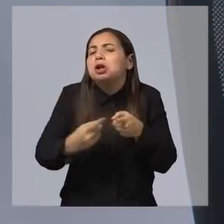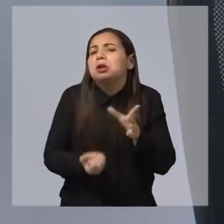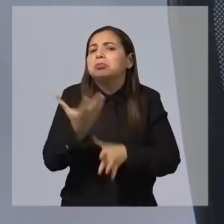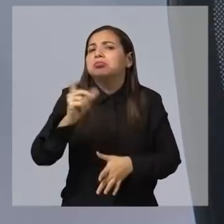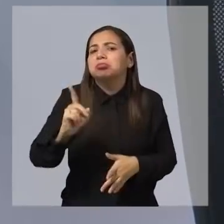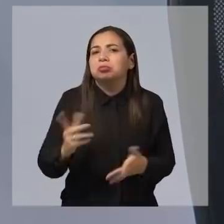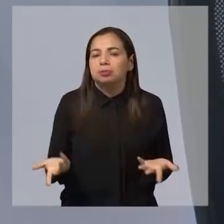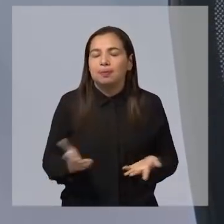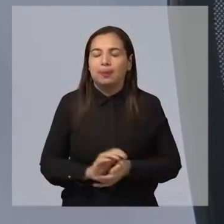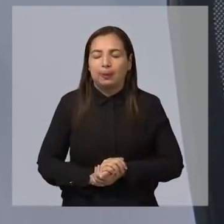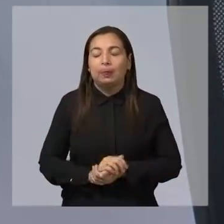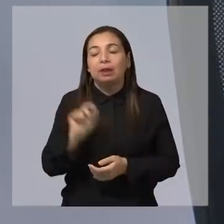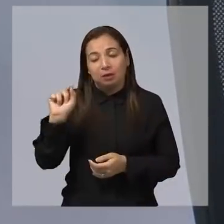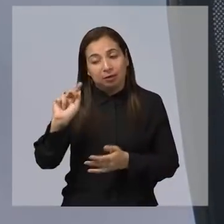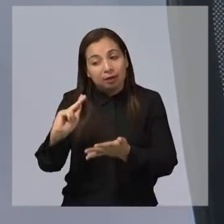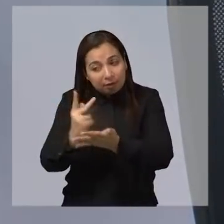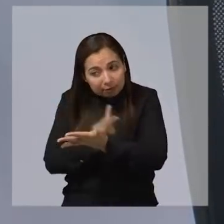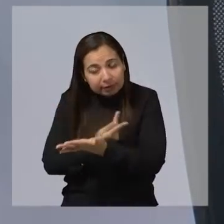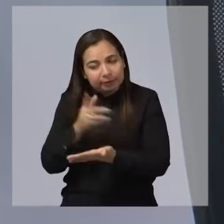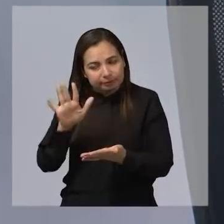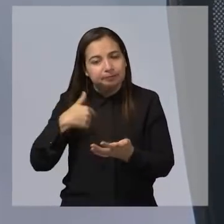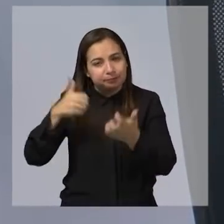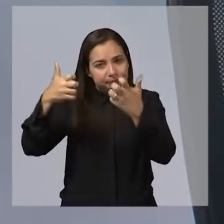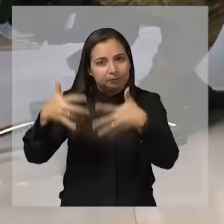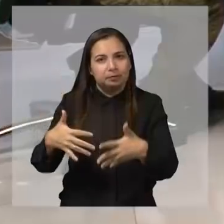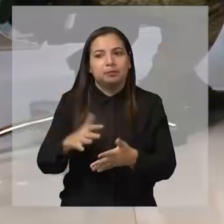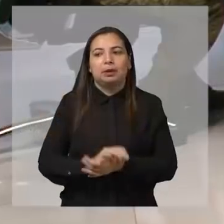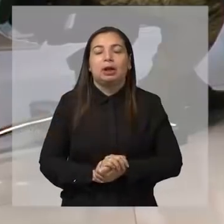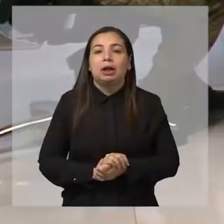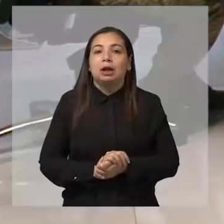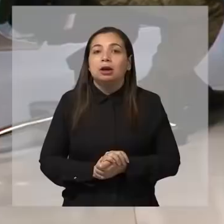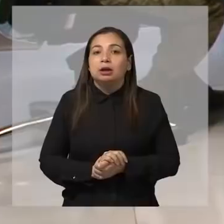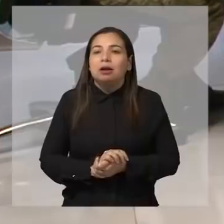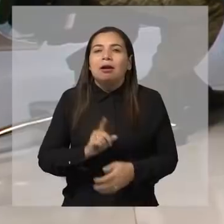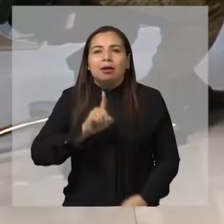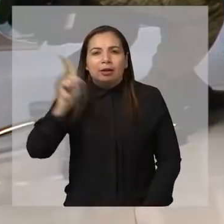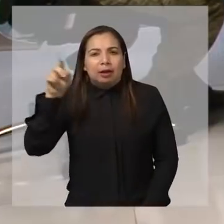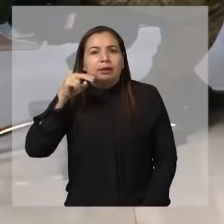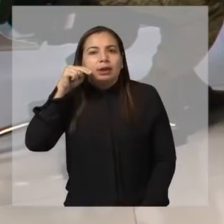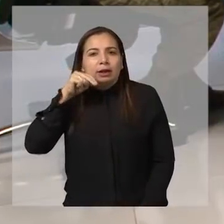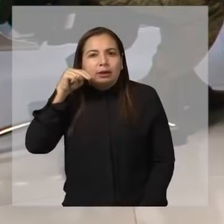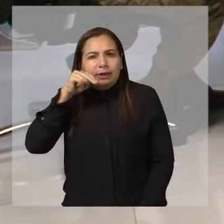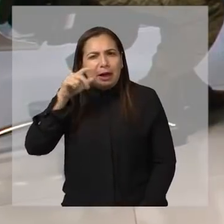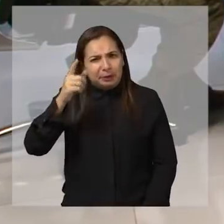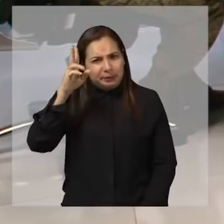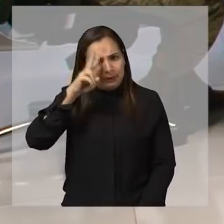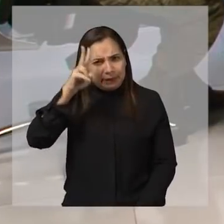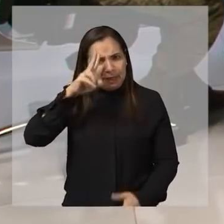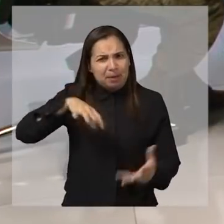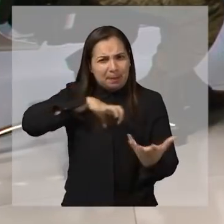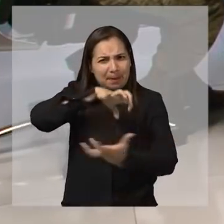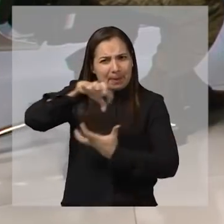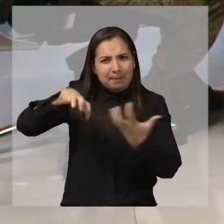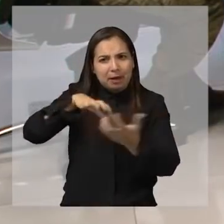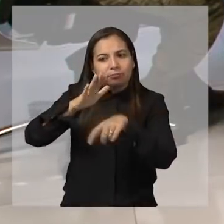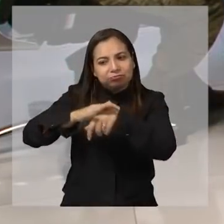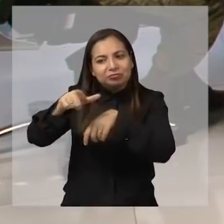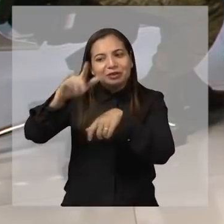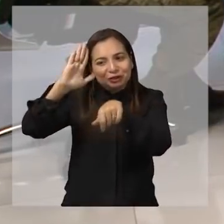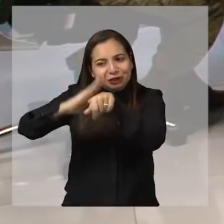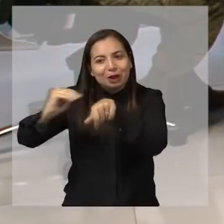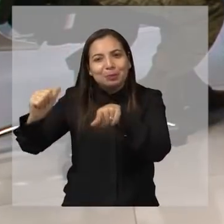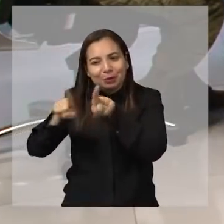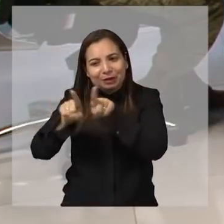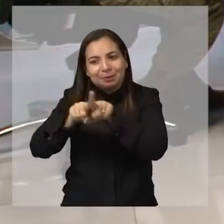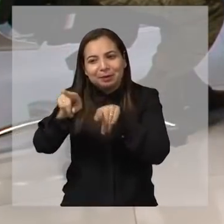prática? Quando eu cheguei lá, os bloqueadores Alcaçuz, no Rio Grande do Norte, e houve aquela grande rebelião, e que o senhor estava lá, foi chamado exatamente para